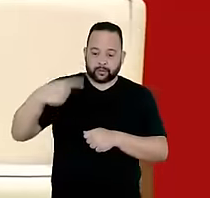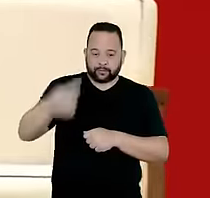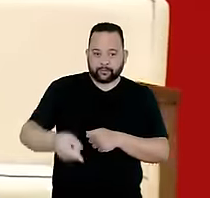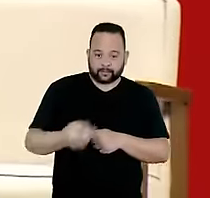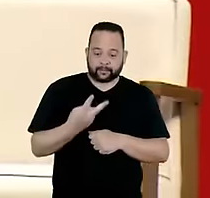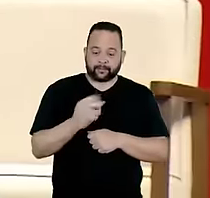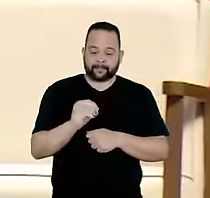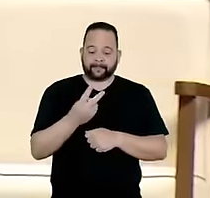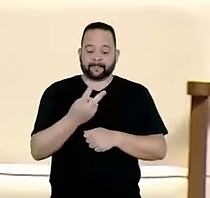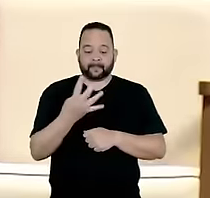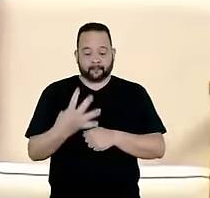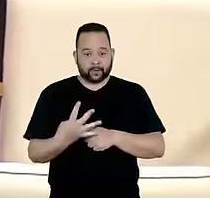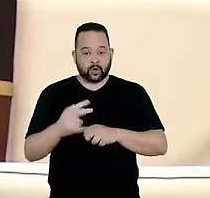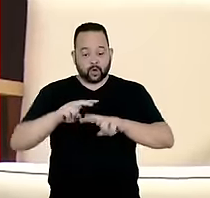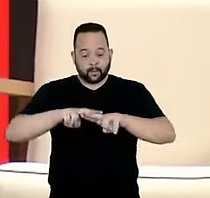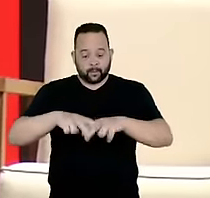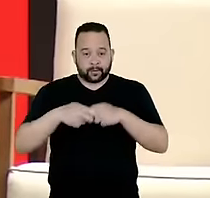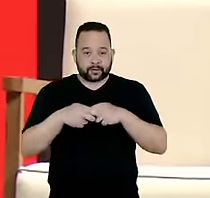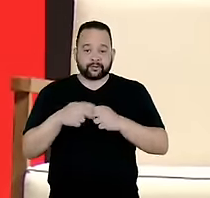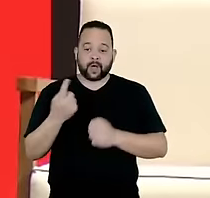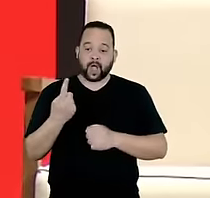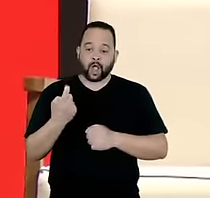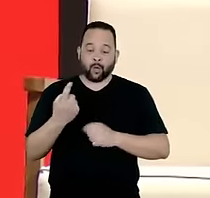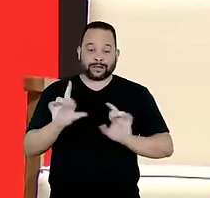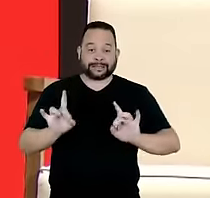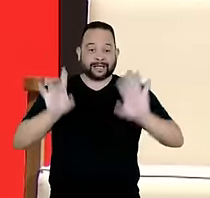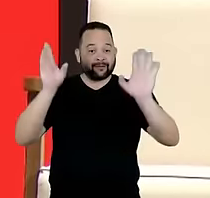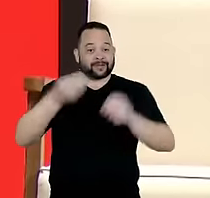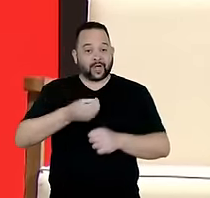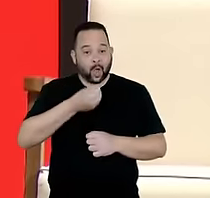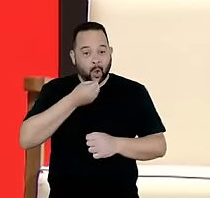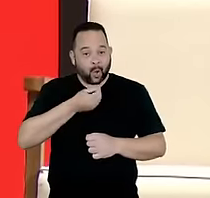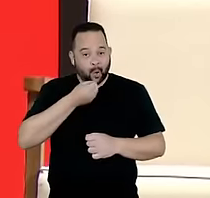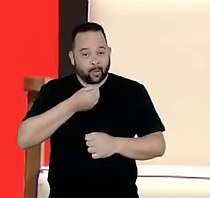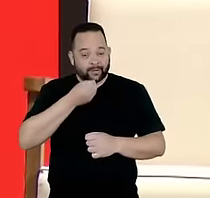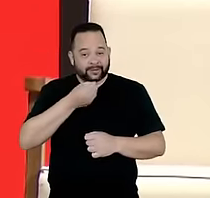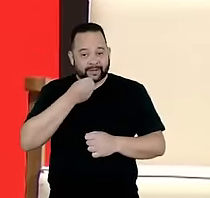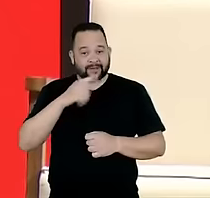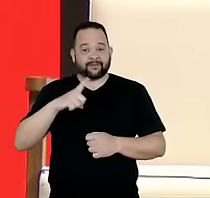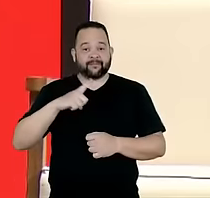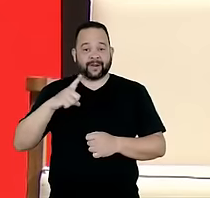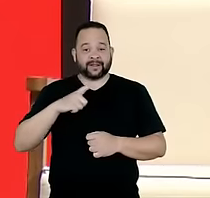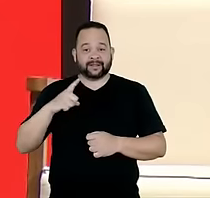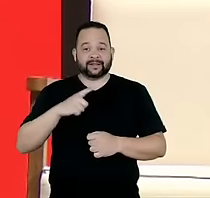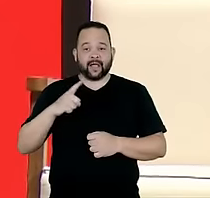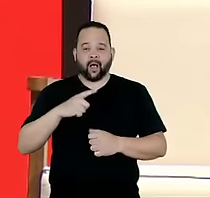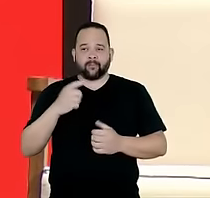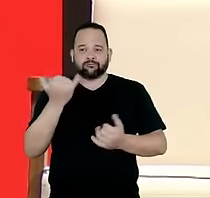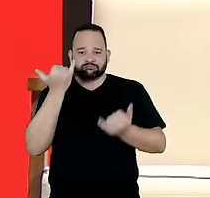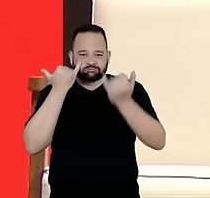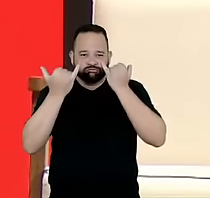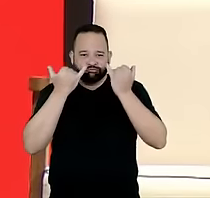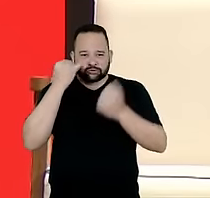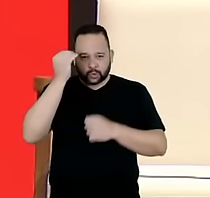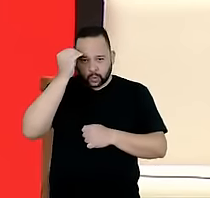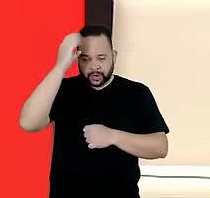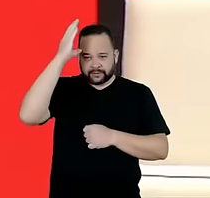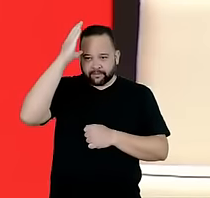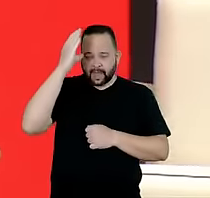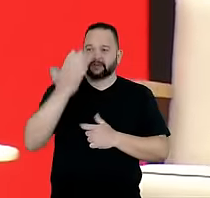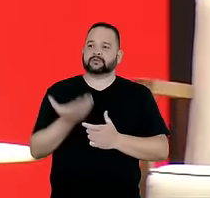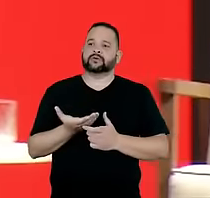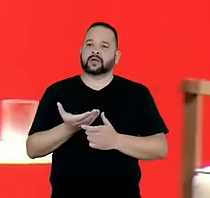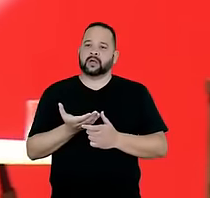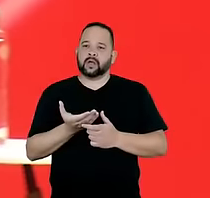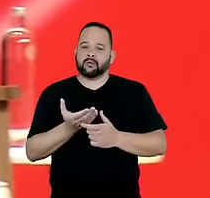oportunidade única uma oportunidade mesmo para termos em mãos ferramentas e direcionamentos para começar